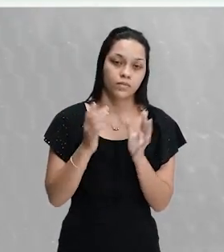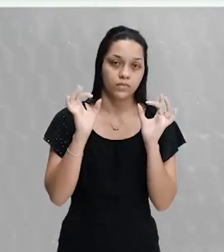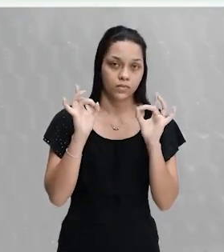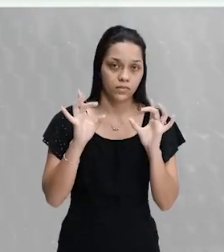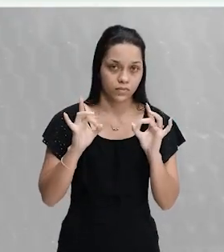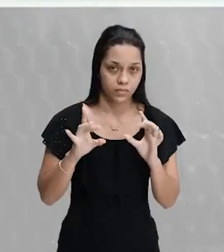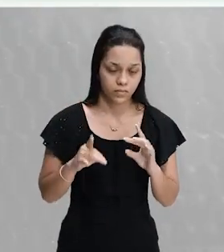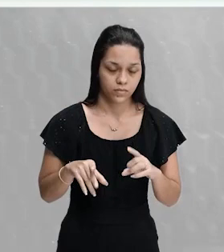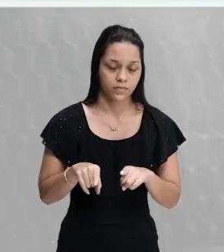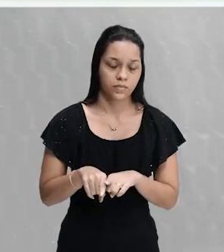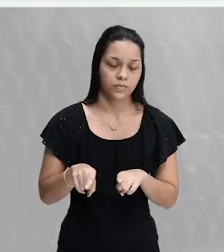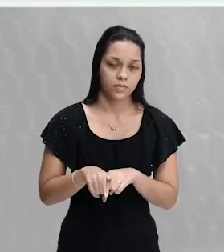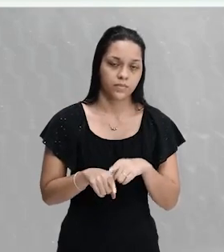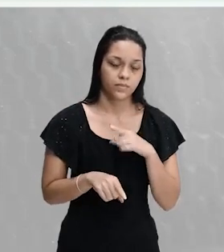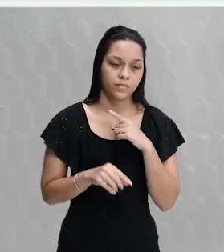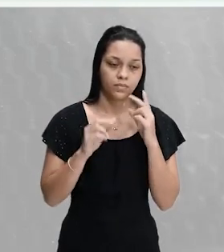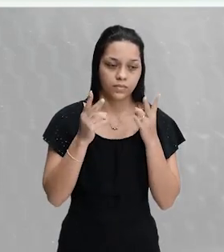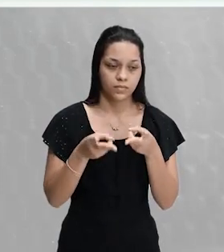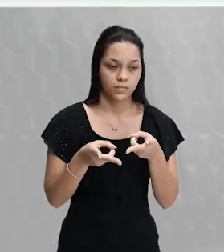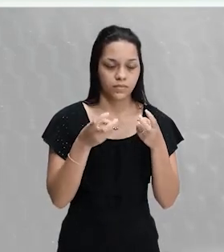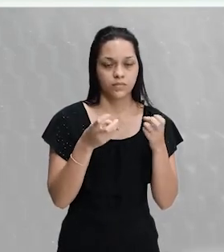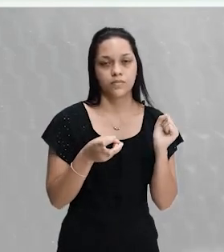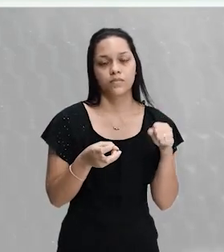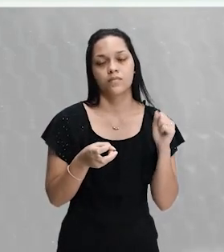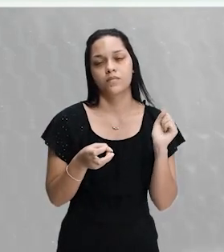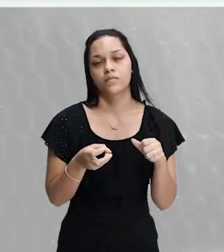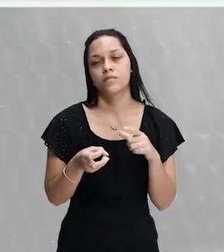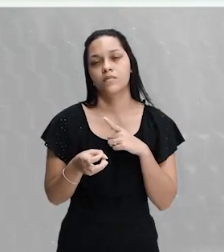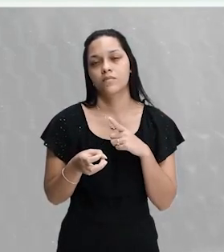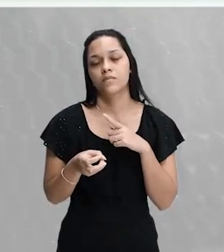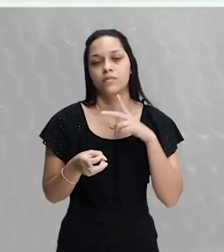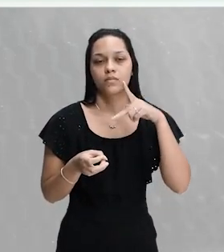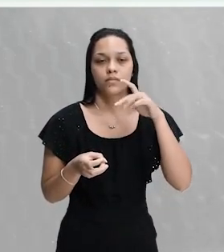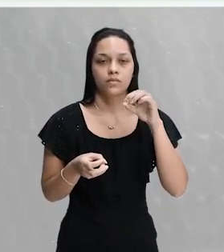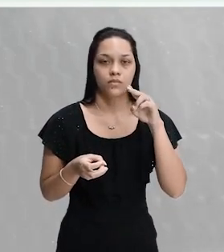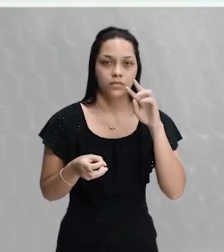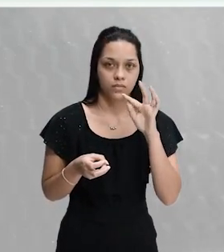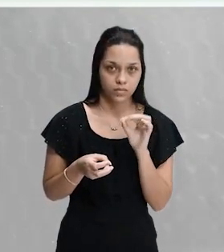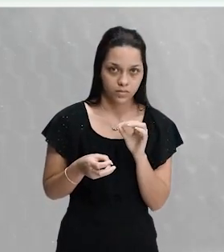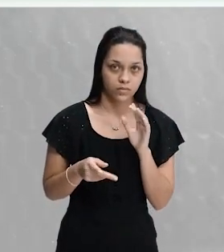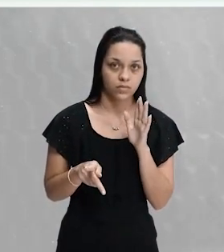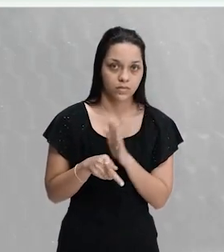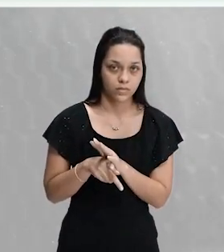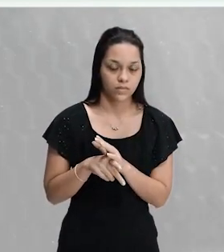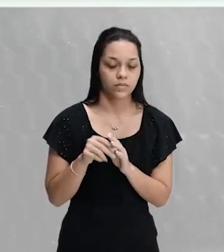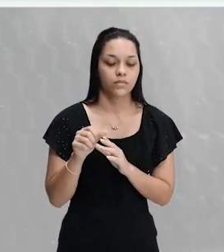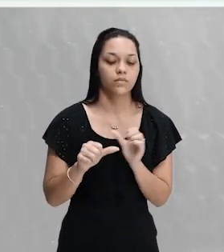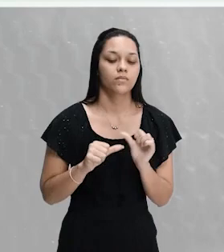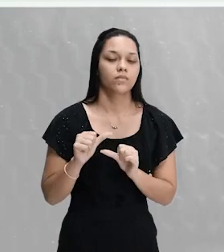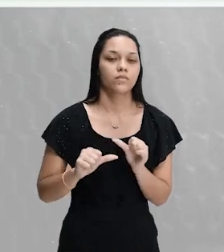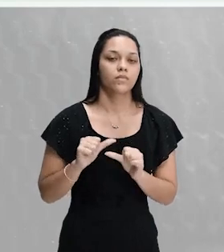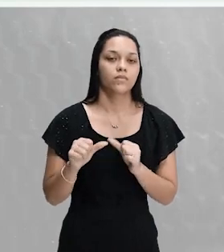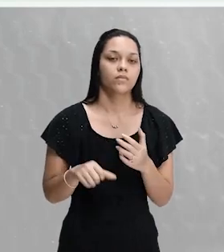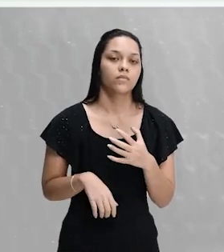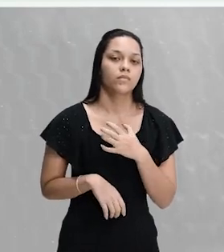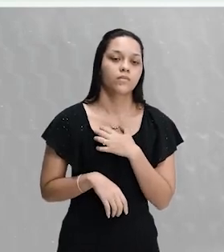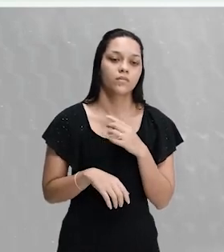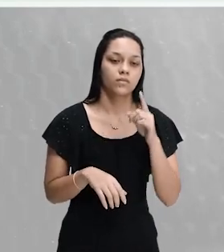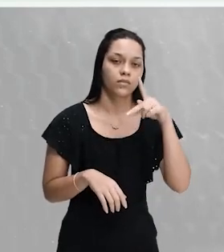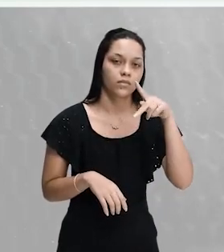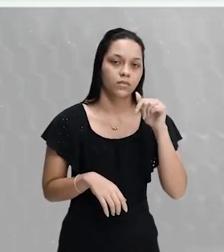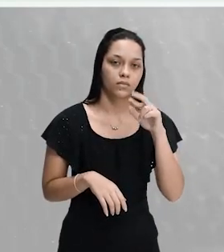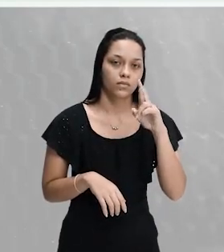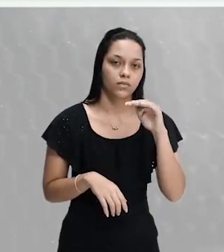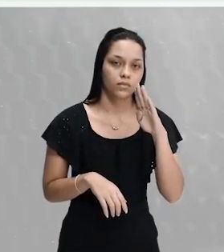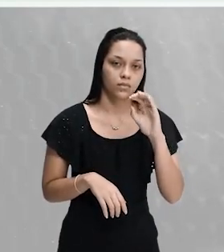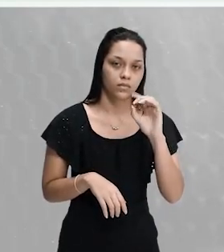isso. A gente vai observar que esse ponto aqui, que é o ponto de mudança no sentido da parábola,